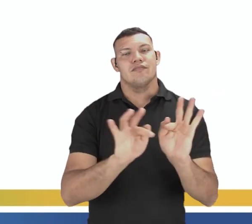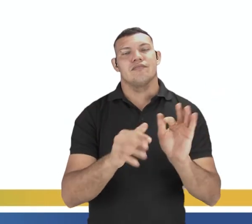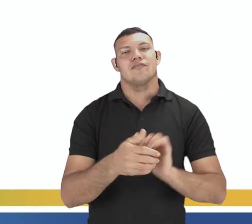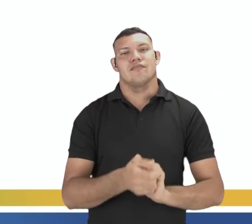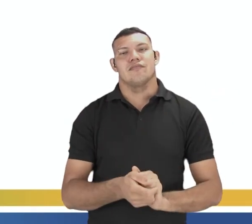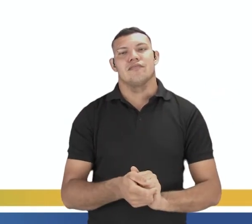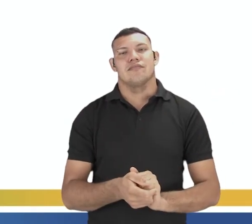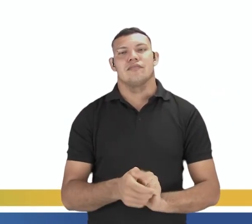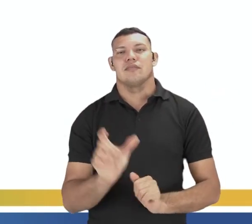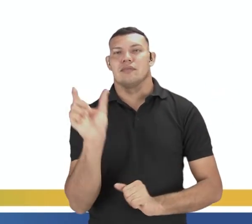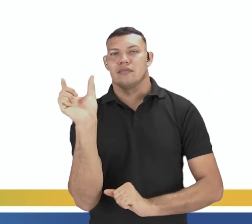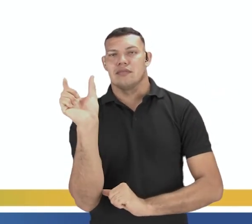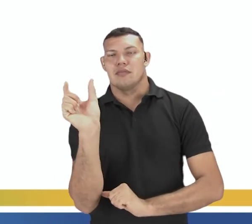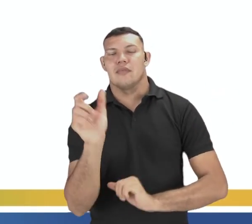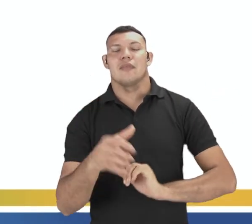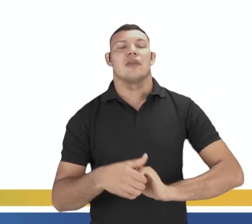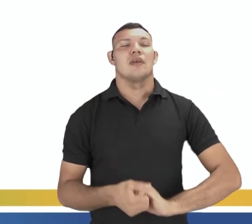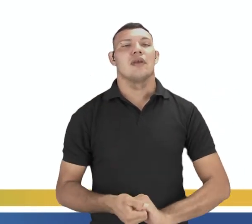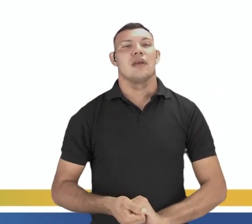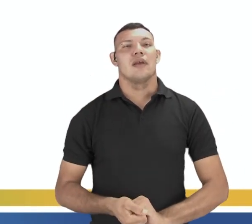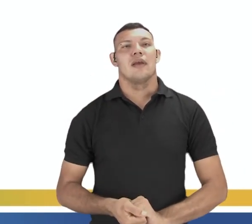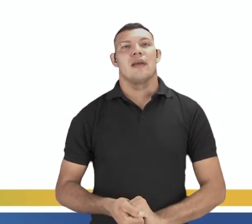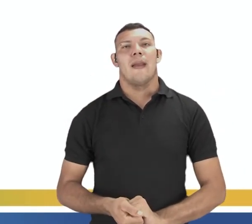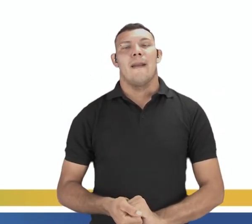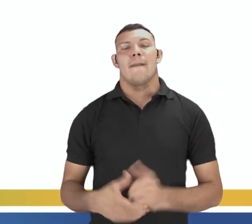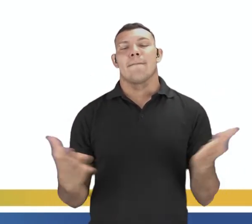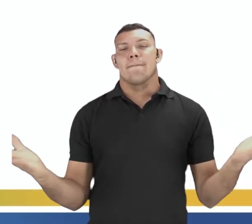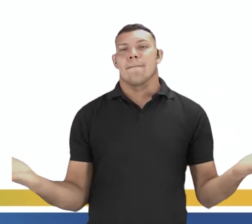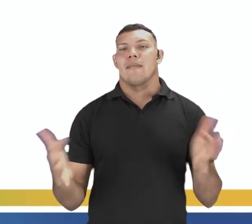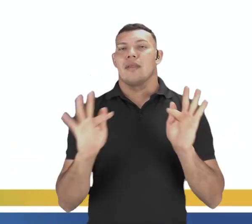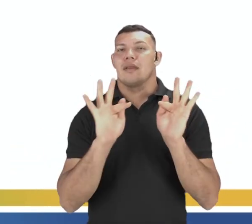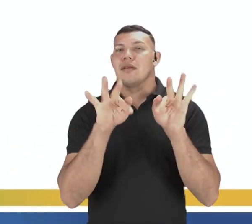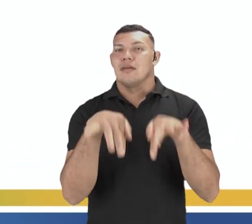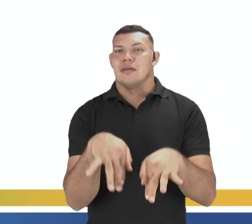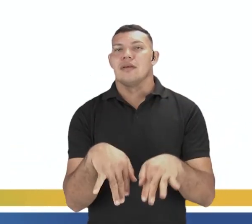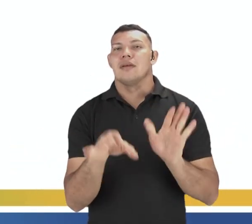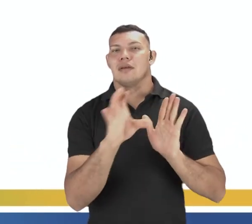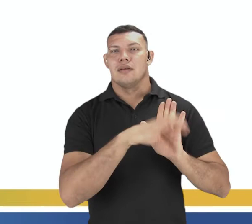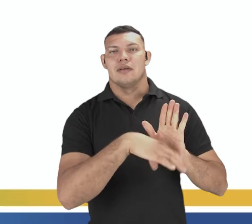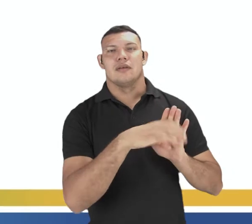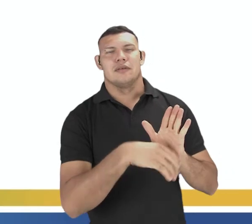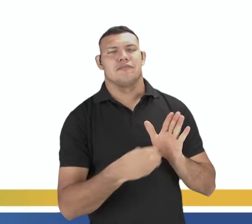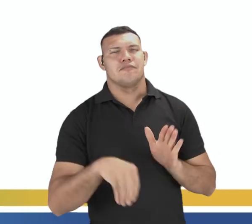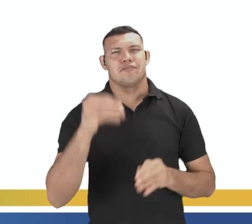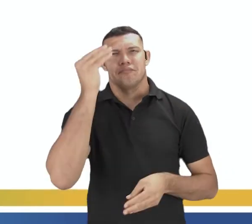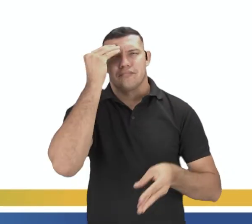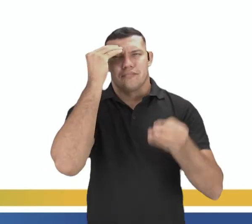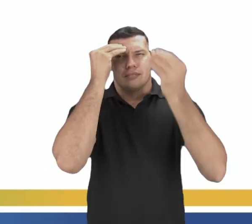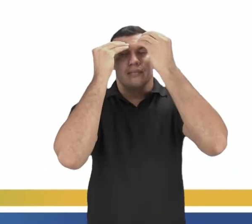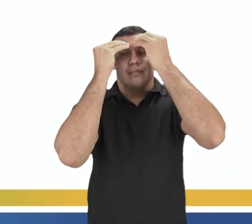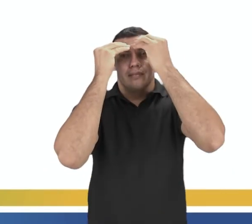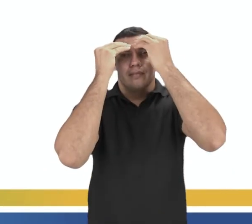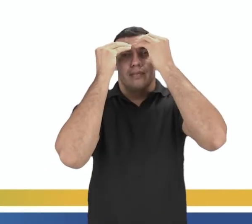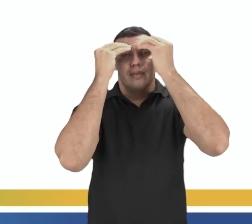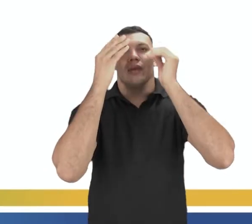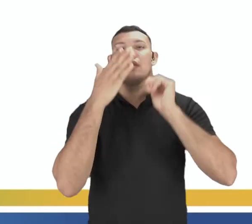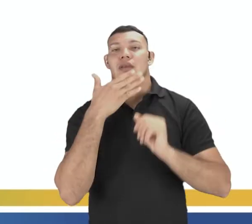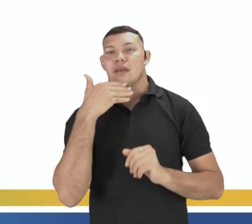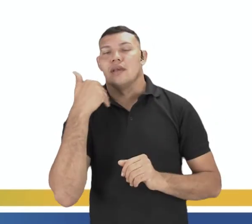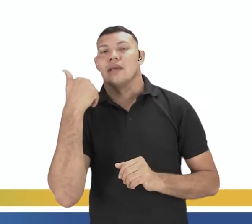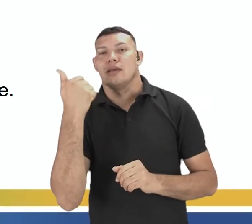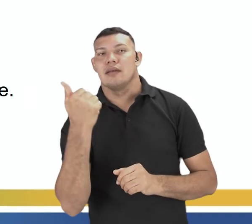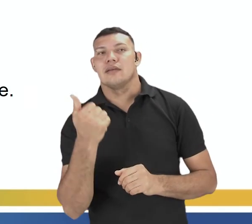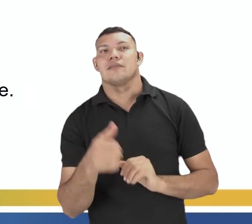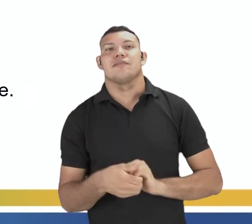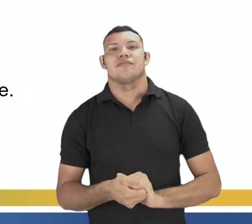do termo, ok? E para a gente finalizar o nosso conteúdo e assimilar melhor, eu não poderia deixar de trazer algumas